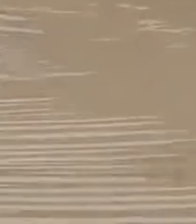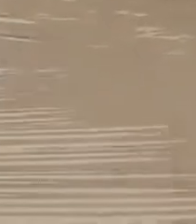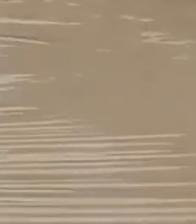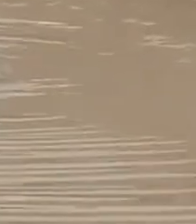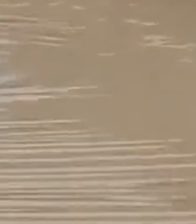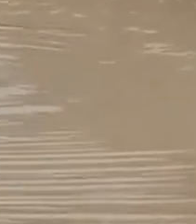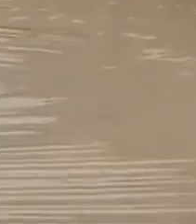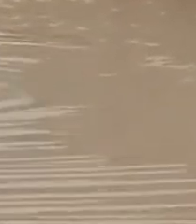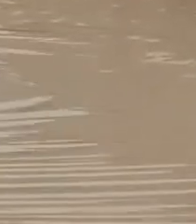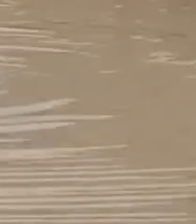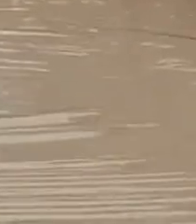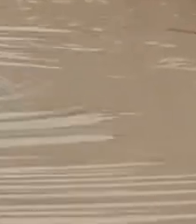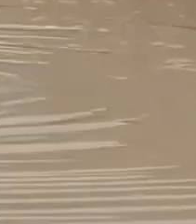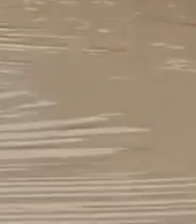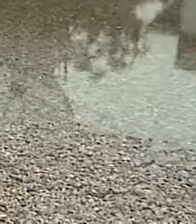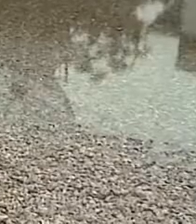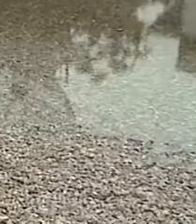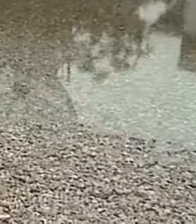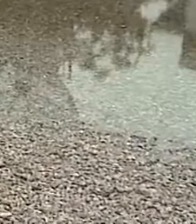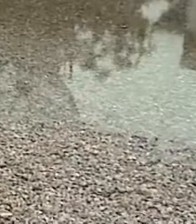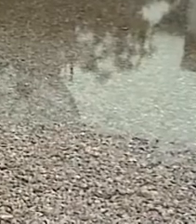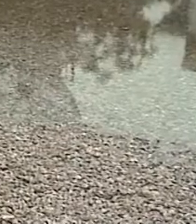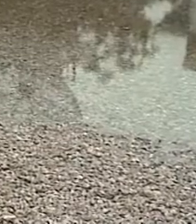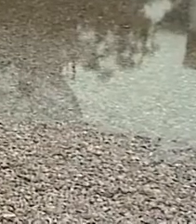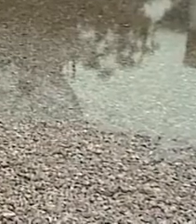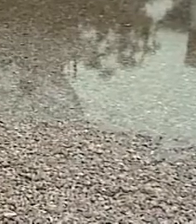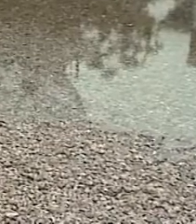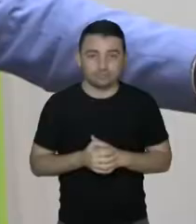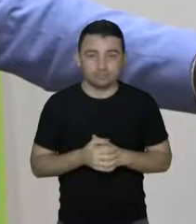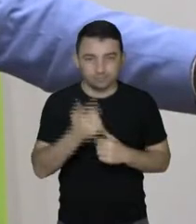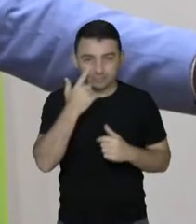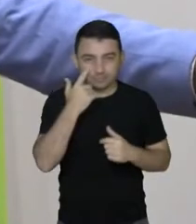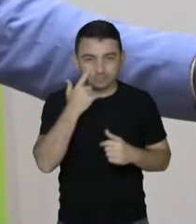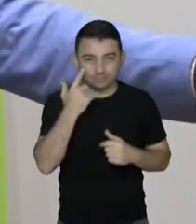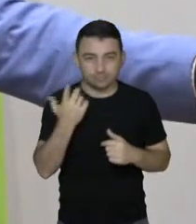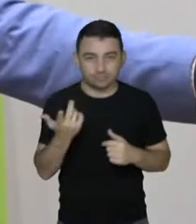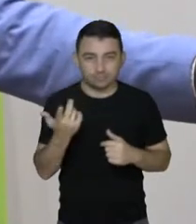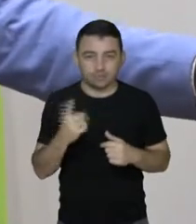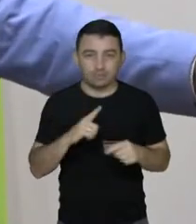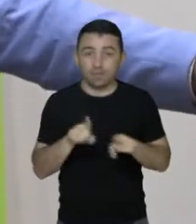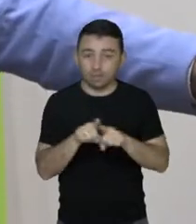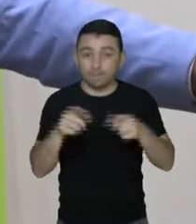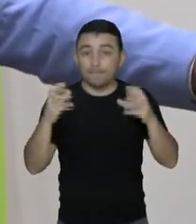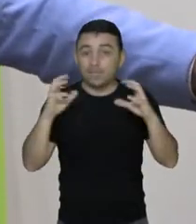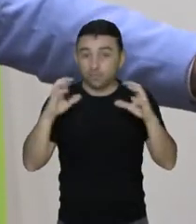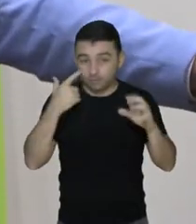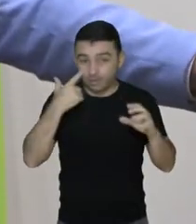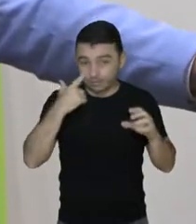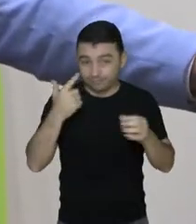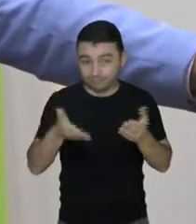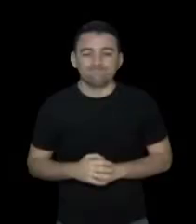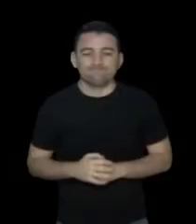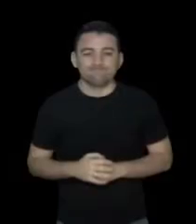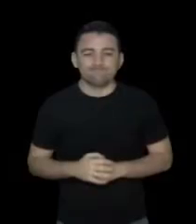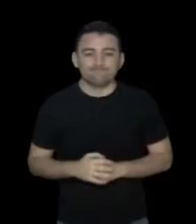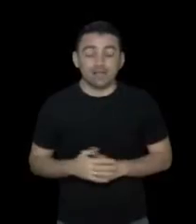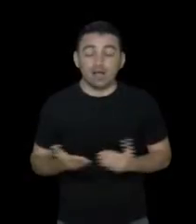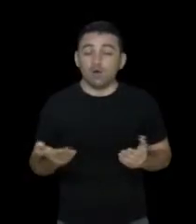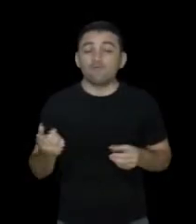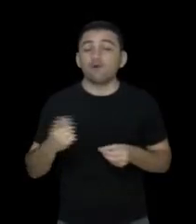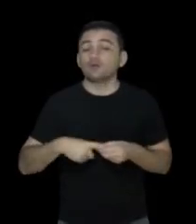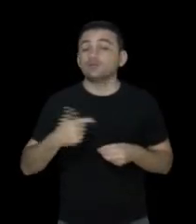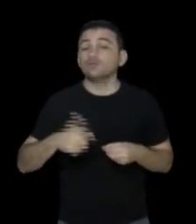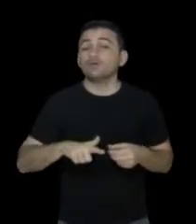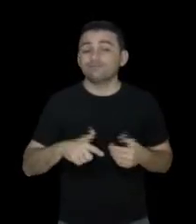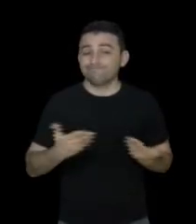cheias dos rios diz alojando e desabrigando 17 famílias o parlamentar pediu providências ao governo do estado as